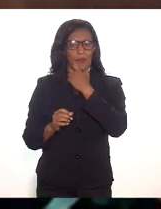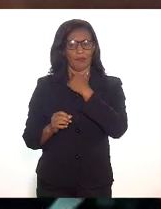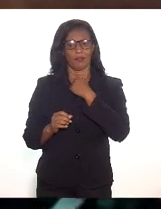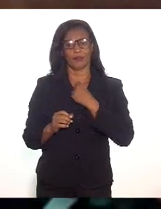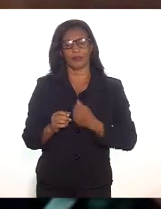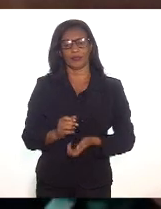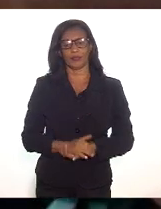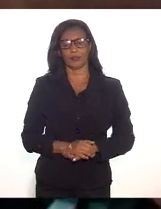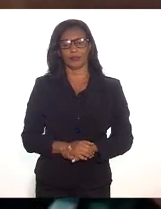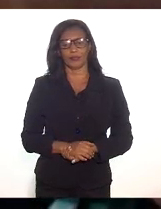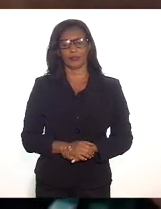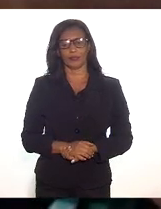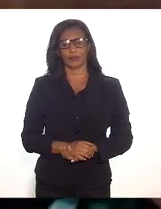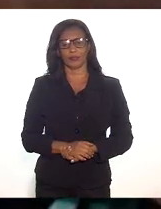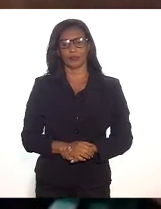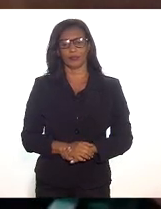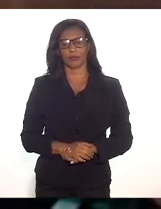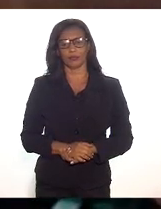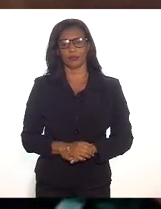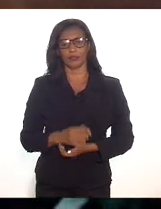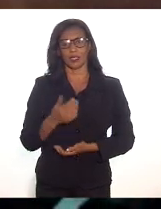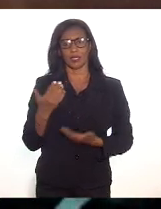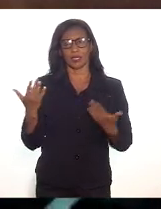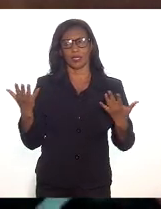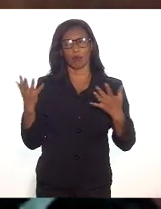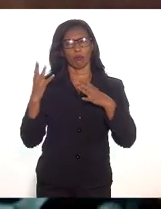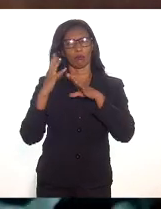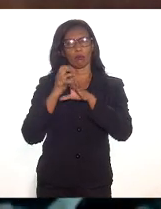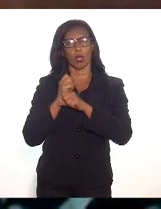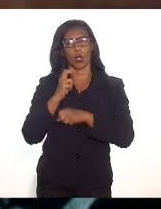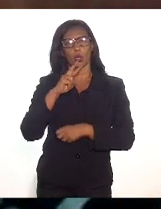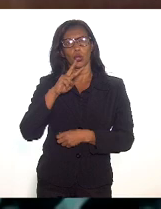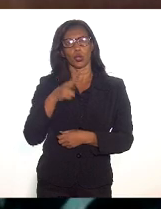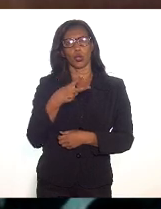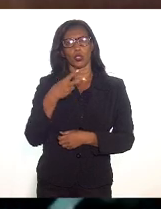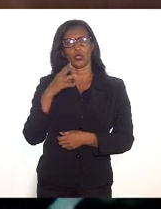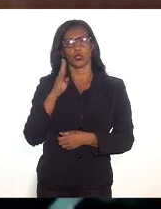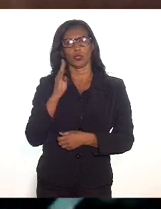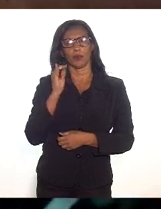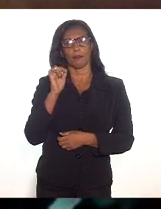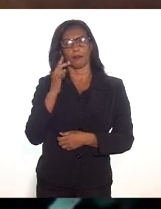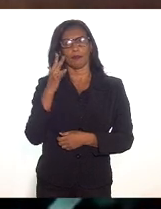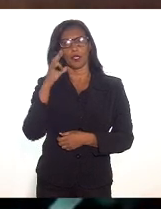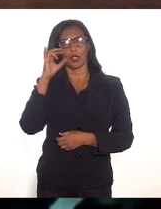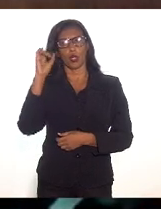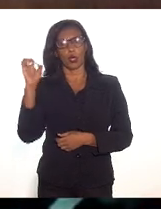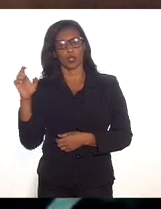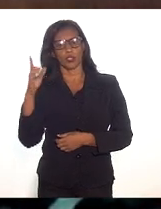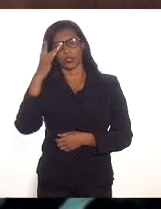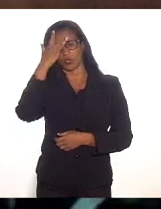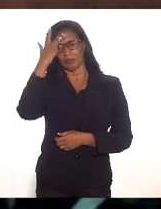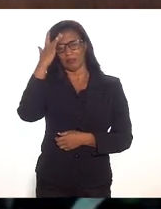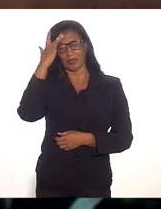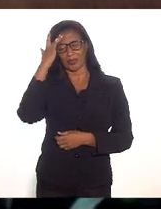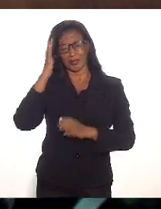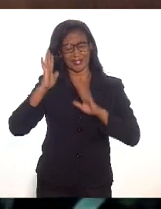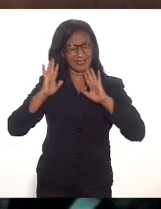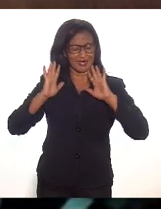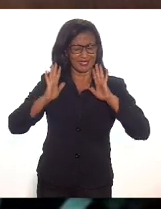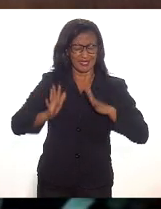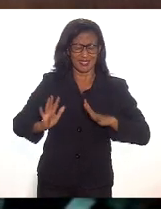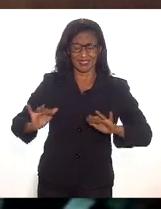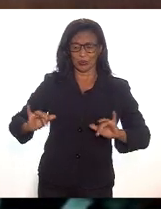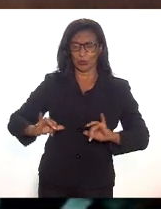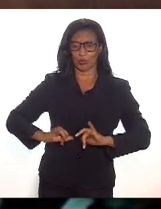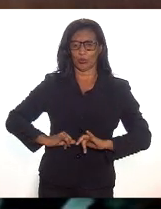são praticamente 2 milhões de pessoas vivendo já em condições extremamente